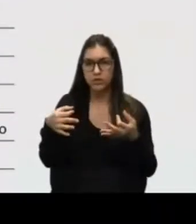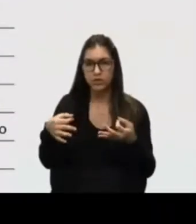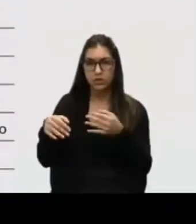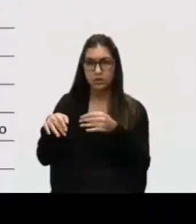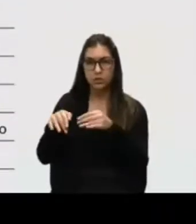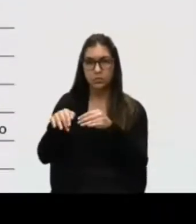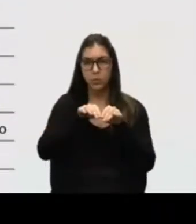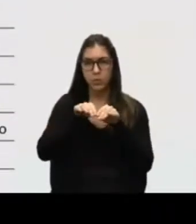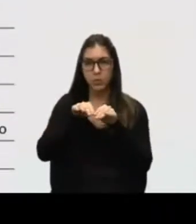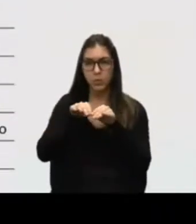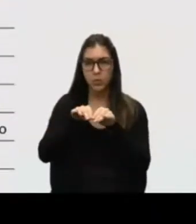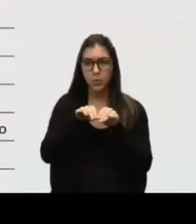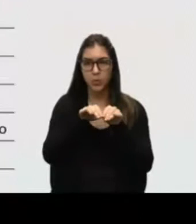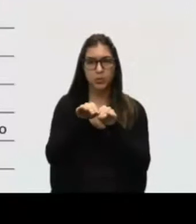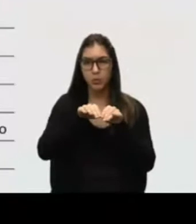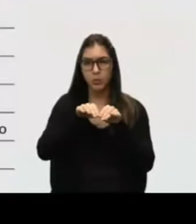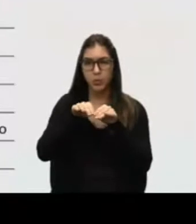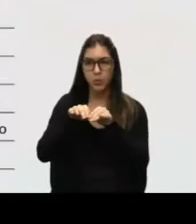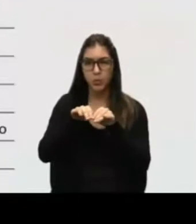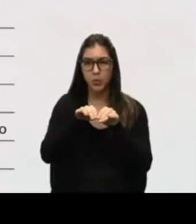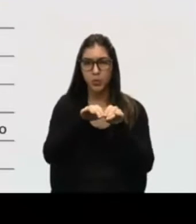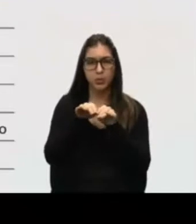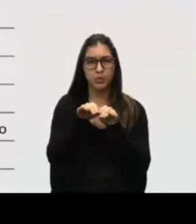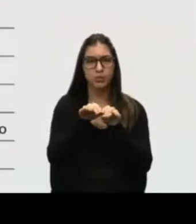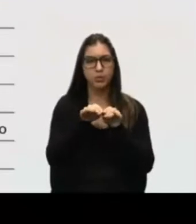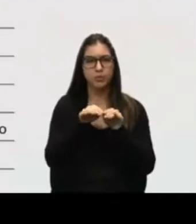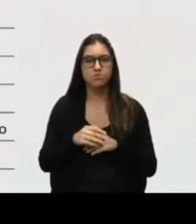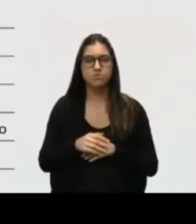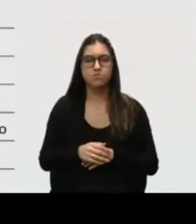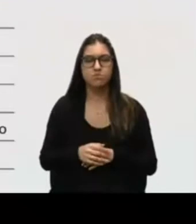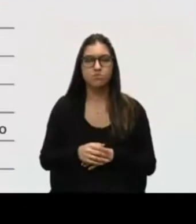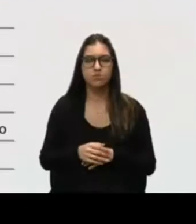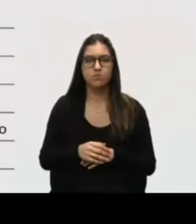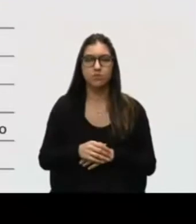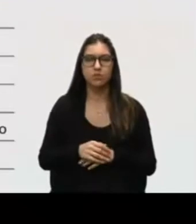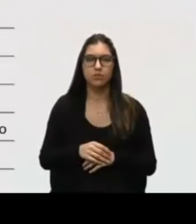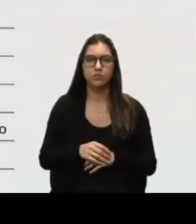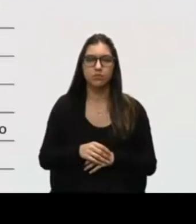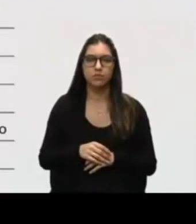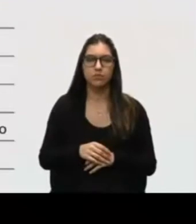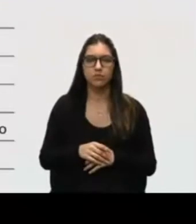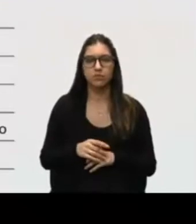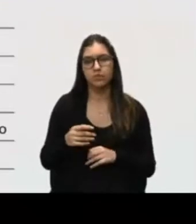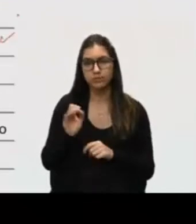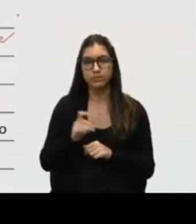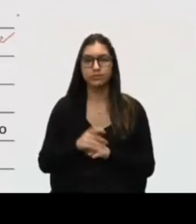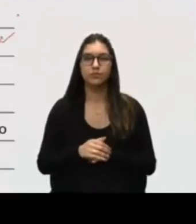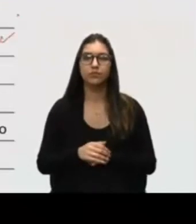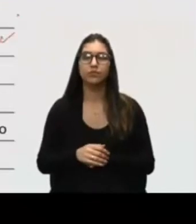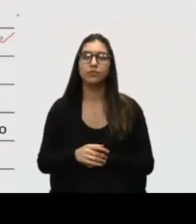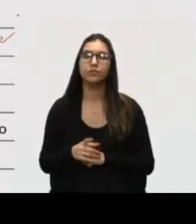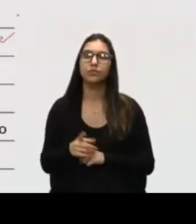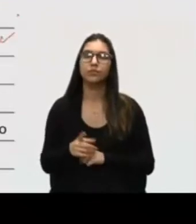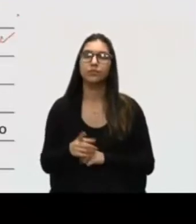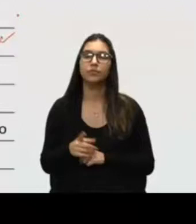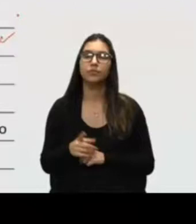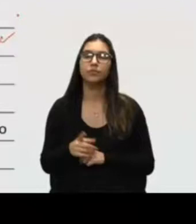cortado de forma que caiba no prato da balança, que cabe ali sim, de